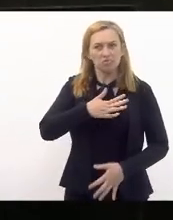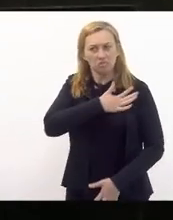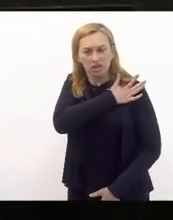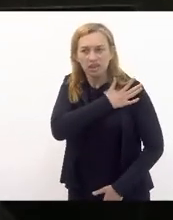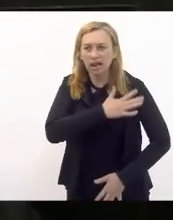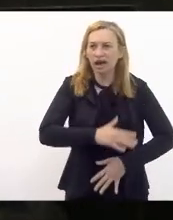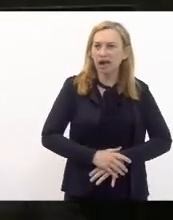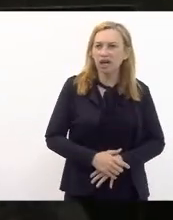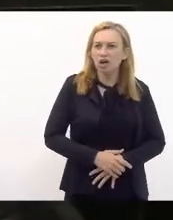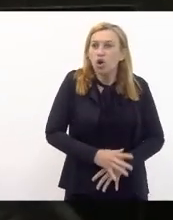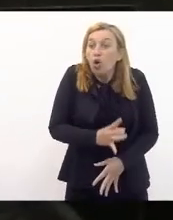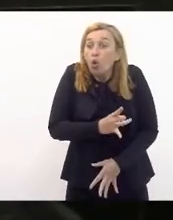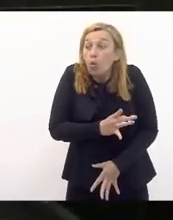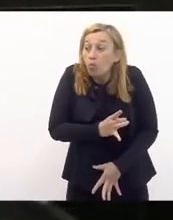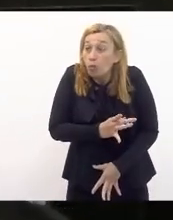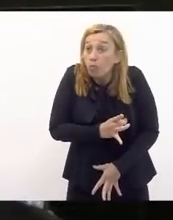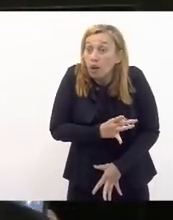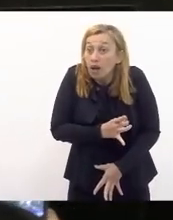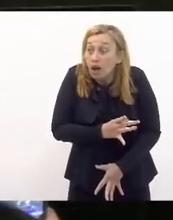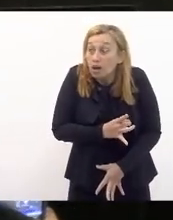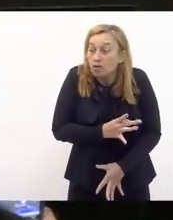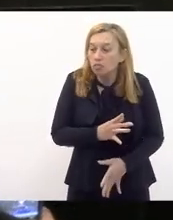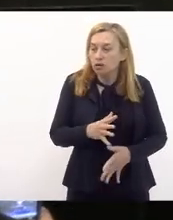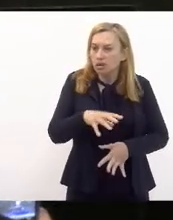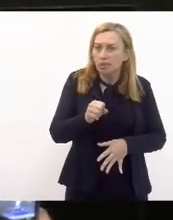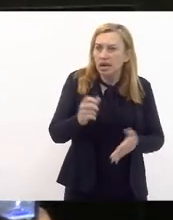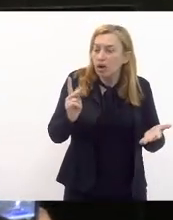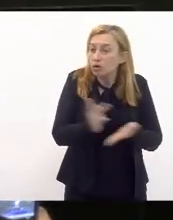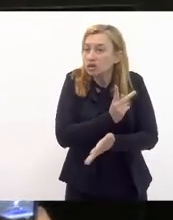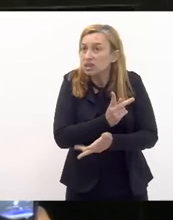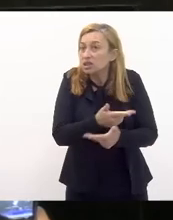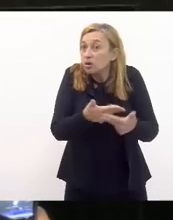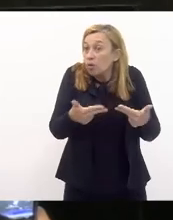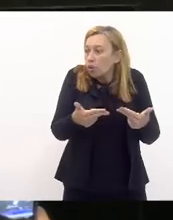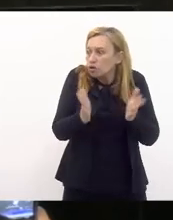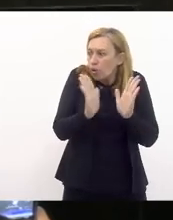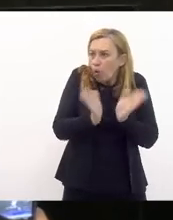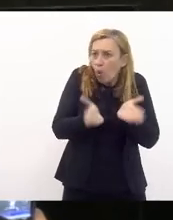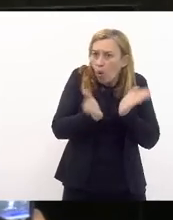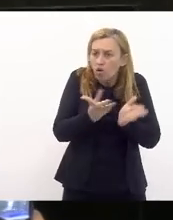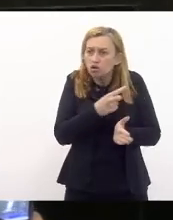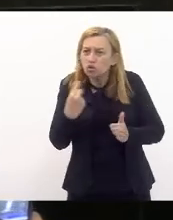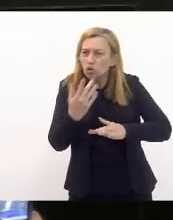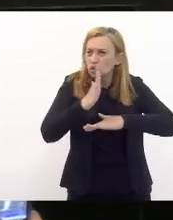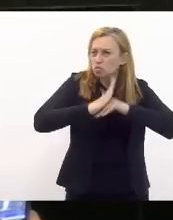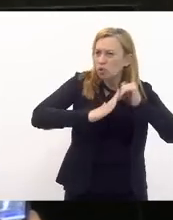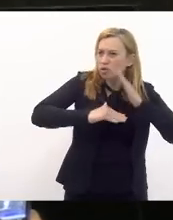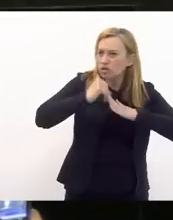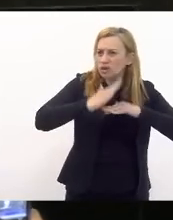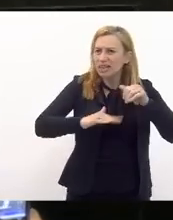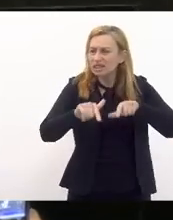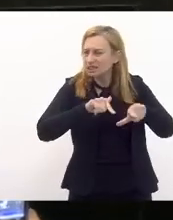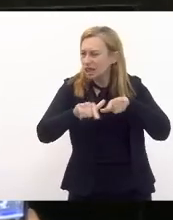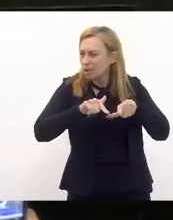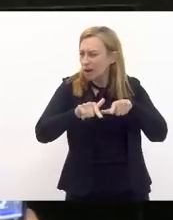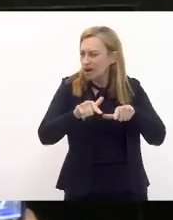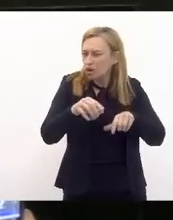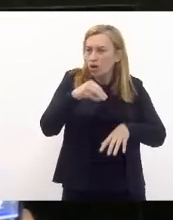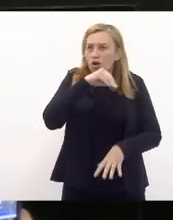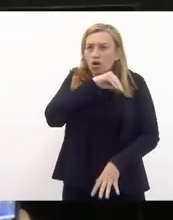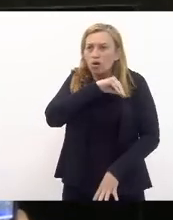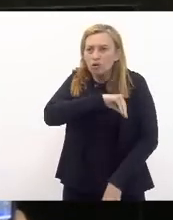o medo de ser PV acontecer alguma coisa hoje os nossos profissionais eles trabalham com